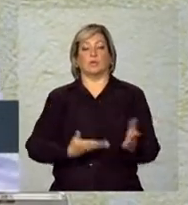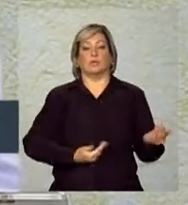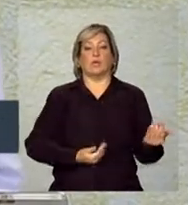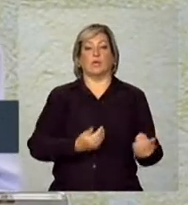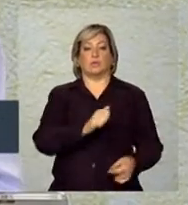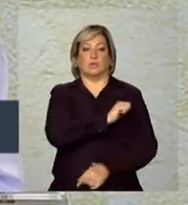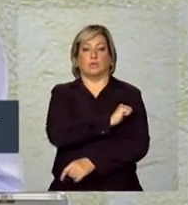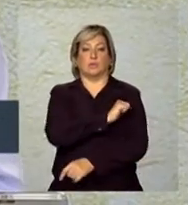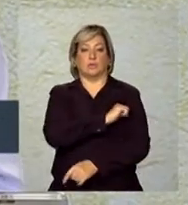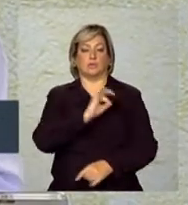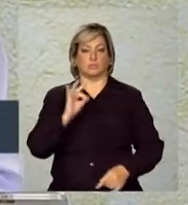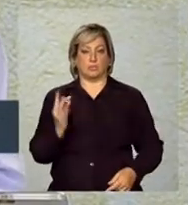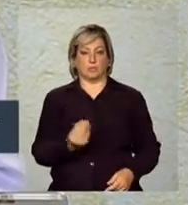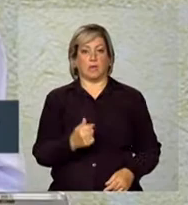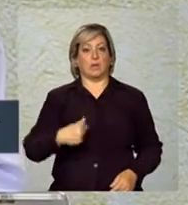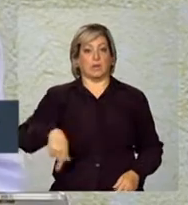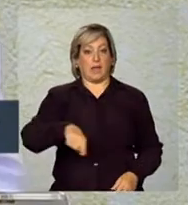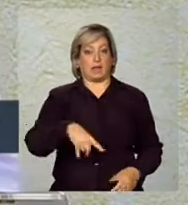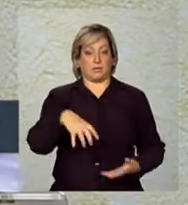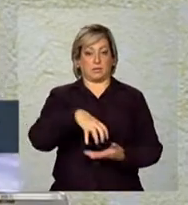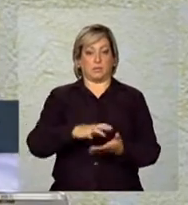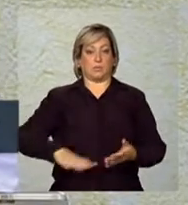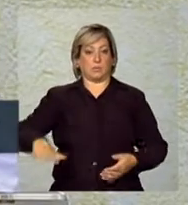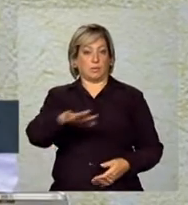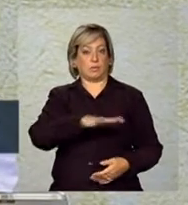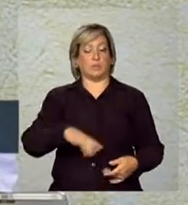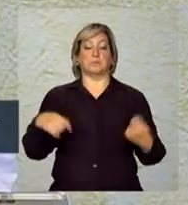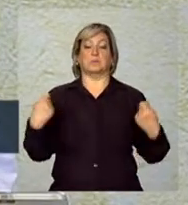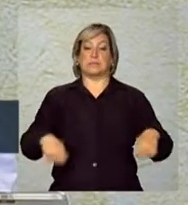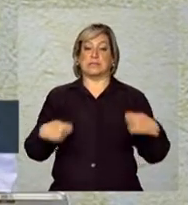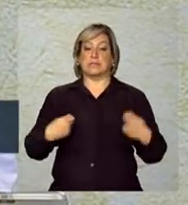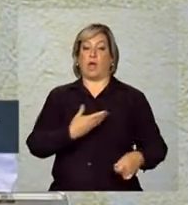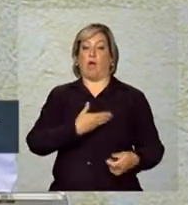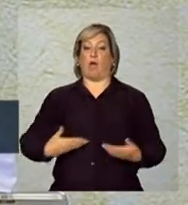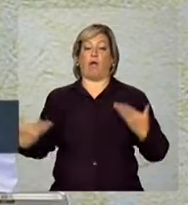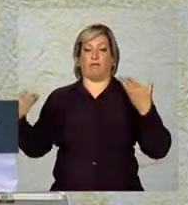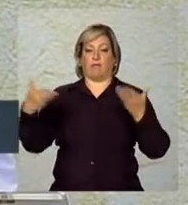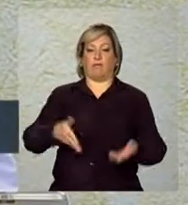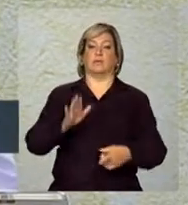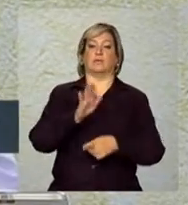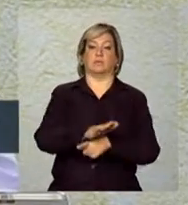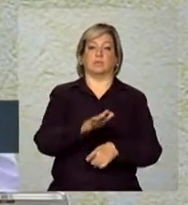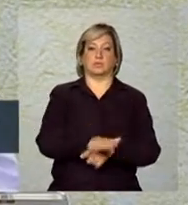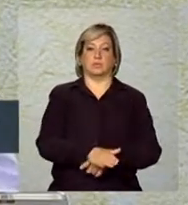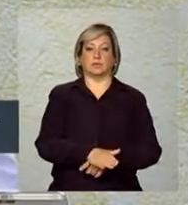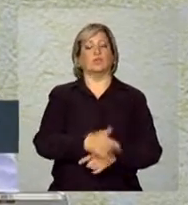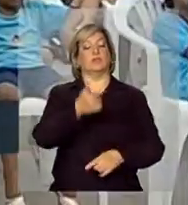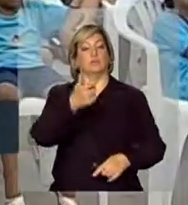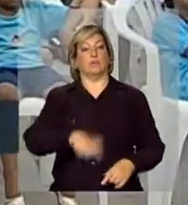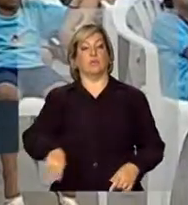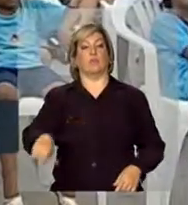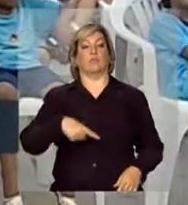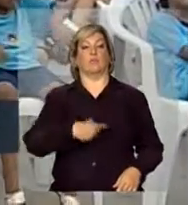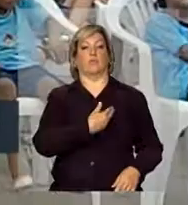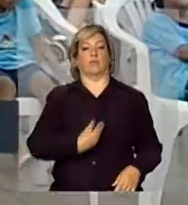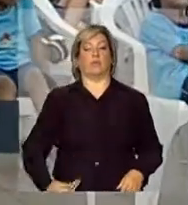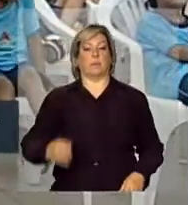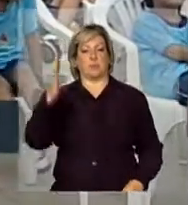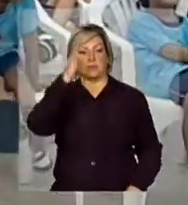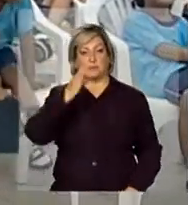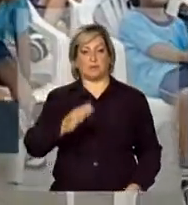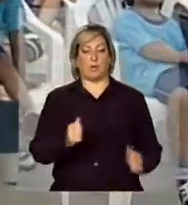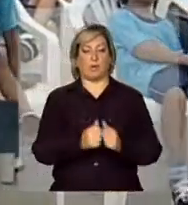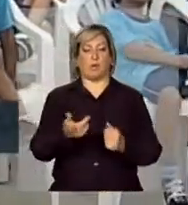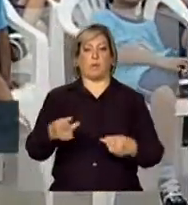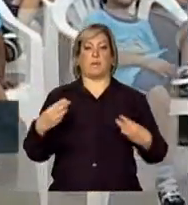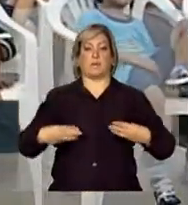essa comunidade uma comunidade onde necessita da presença do estado mais uma vez o estado brasileiro através